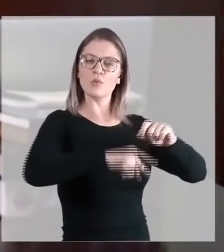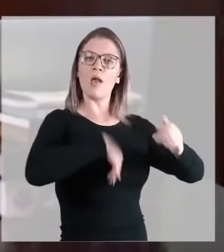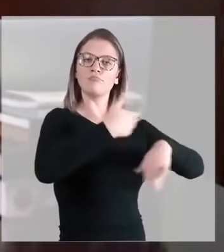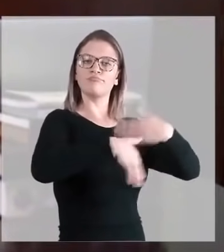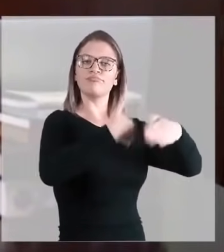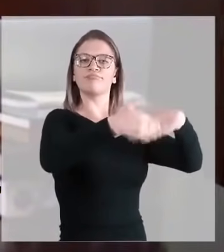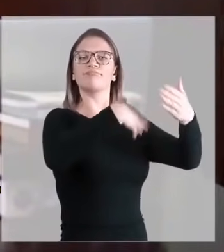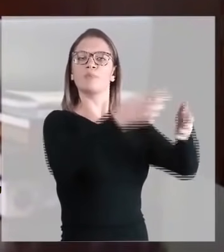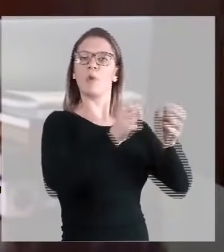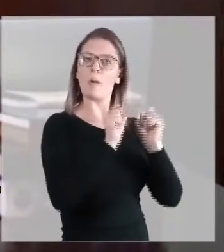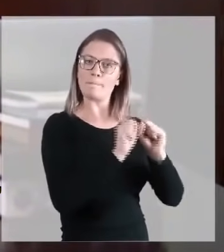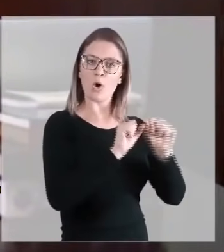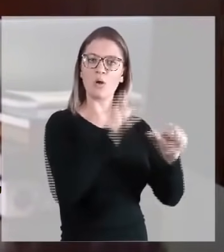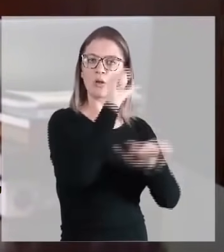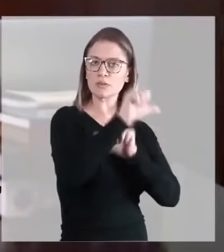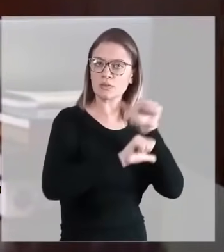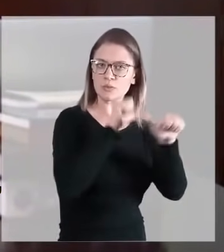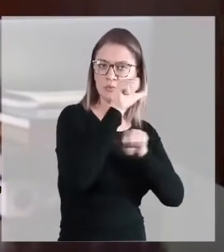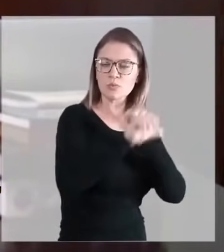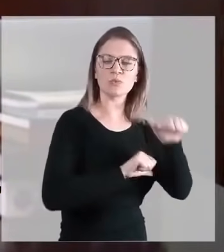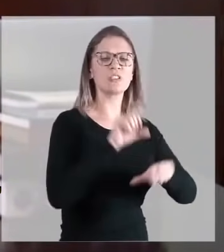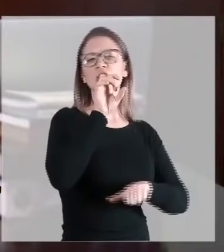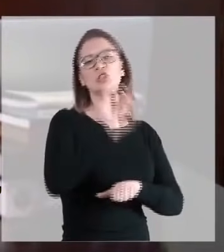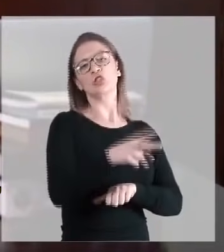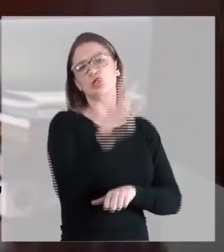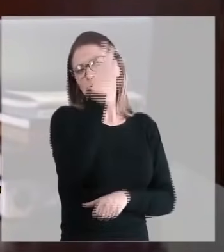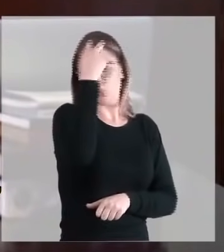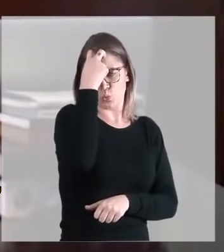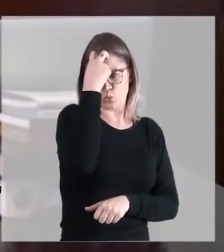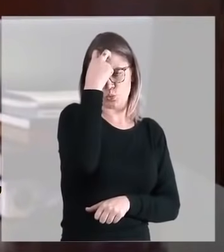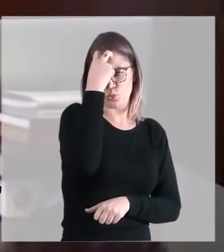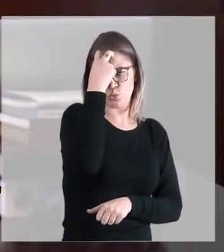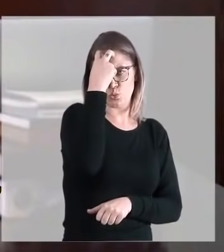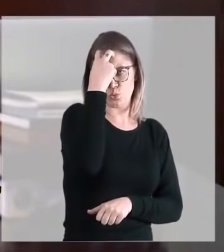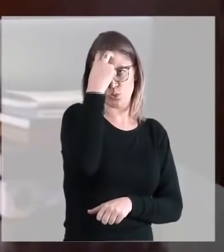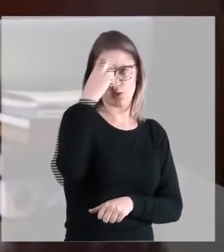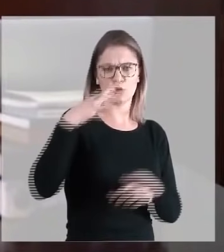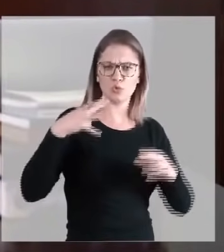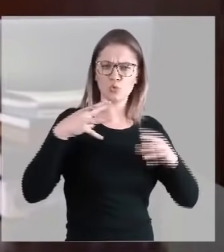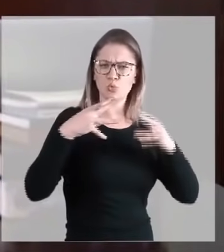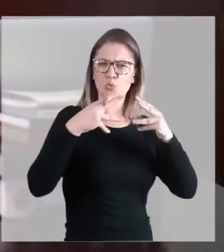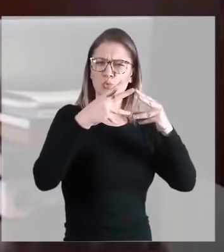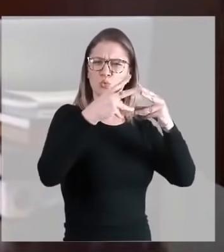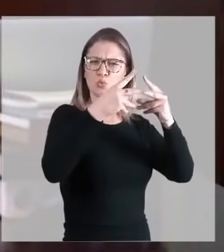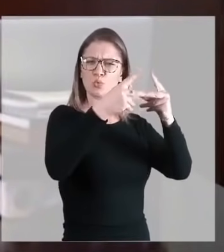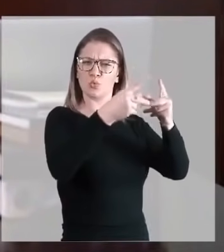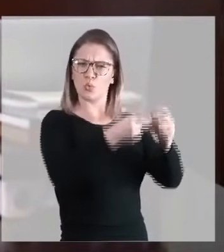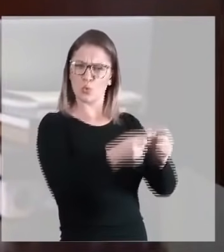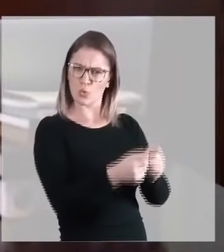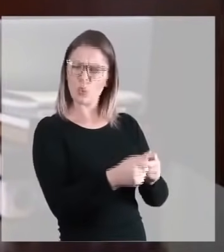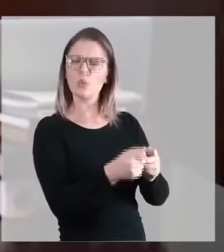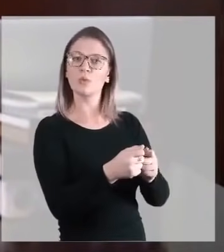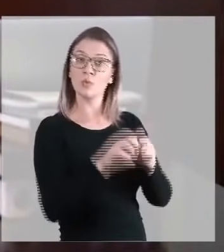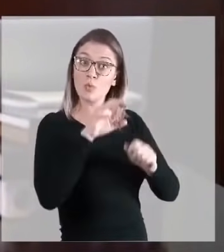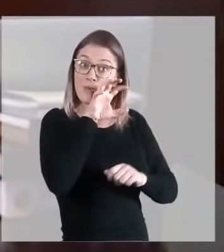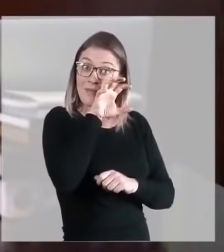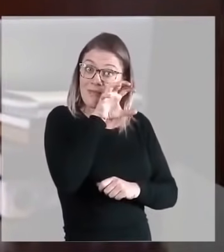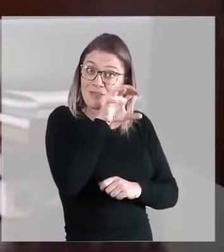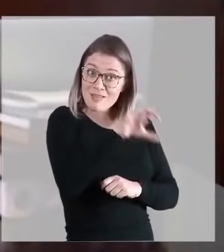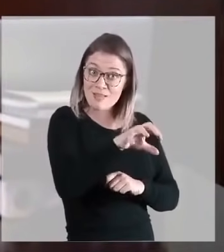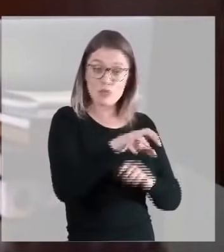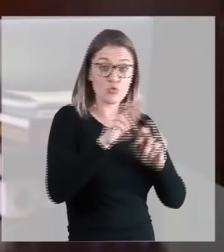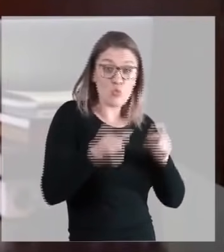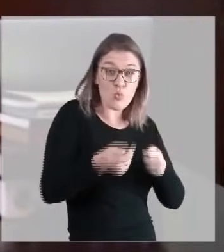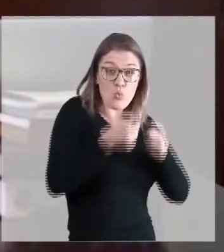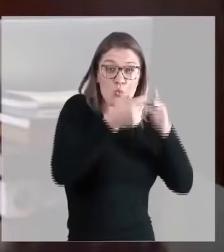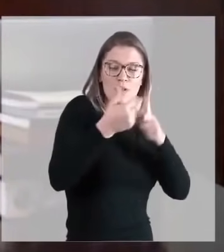é fluido, que pode ser facilmente alterado, que é só uma questão cultural, todas essas conclusões